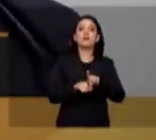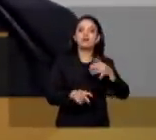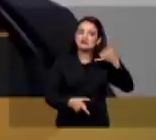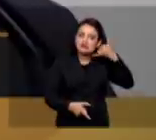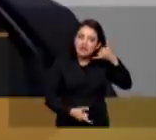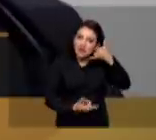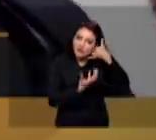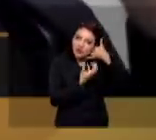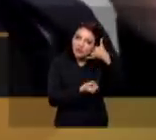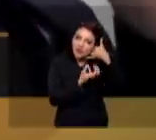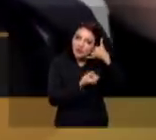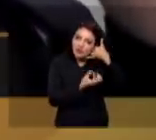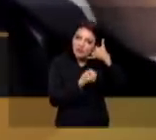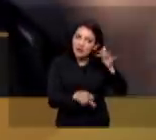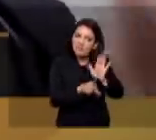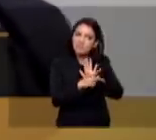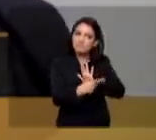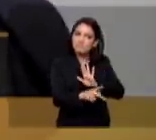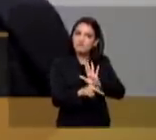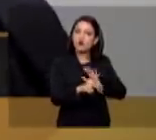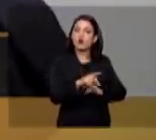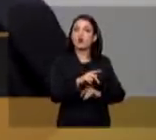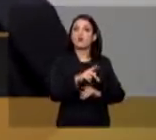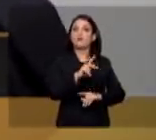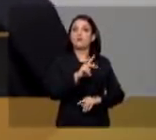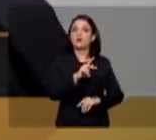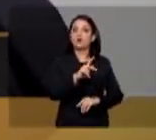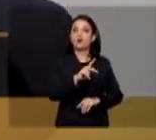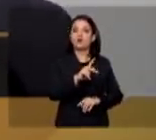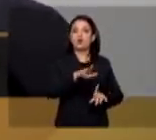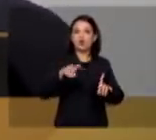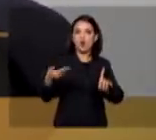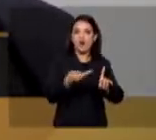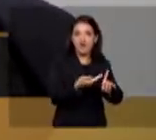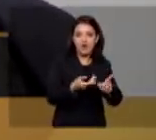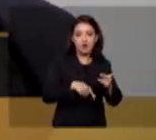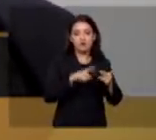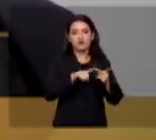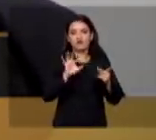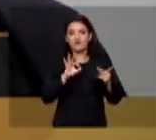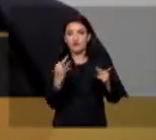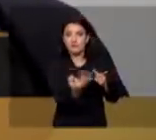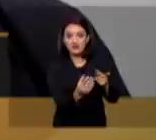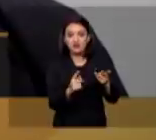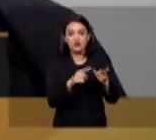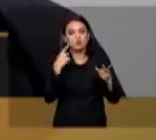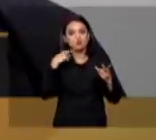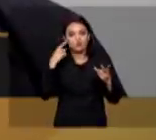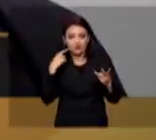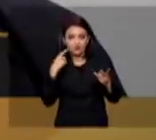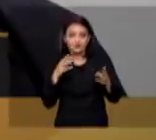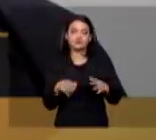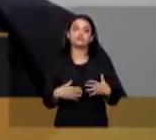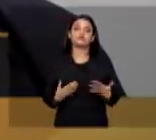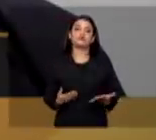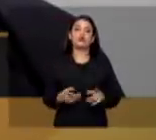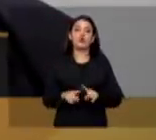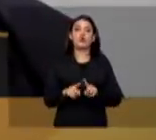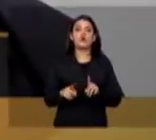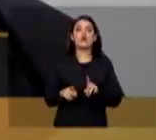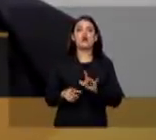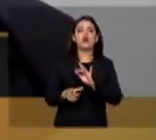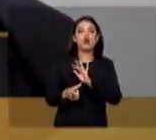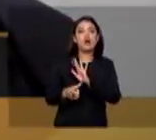telefônicos pertencentes ao paciente, familiares e advogados, antes de adotar as outras